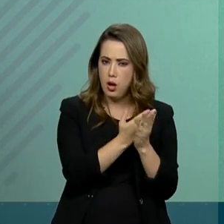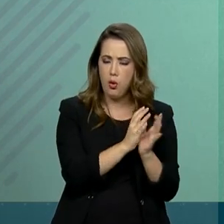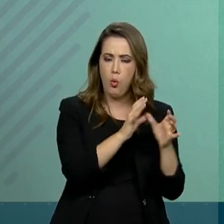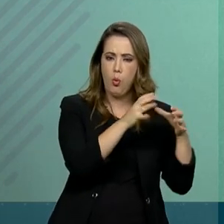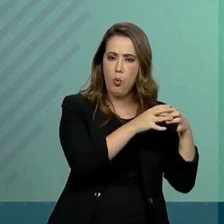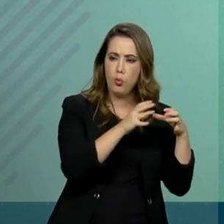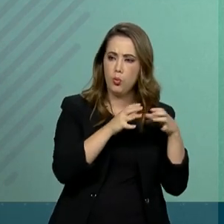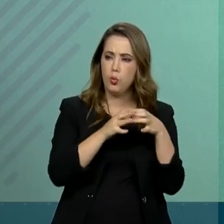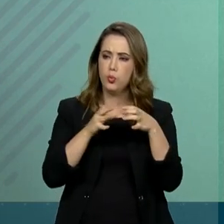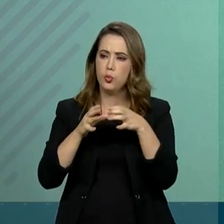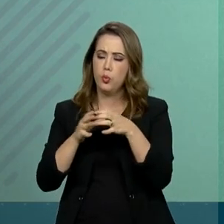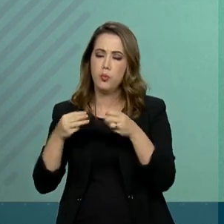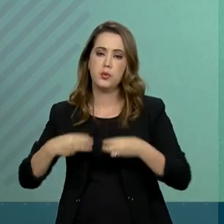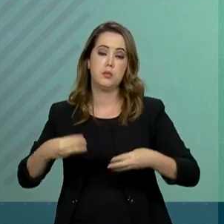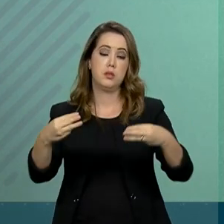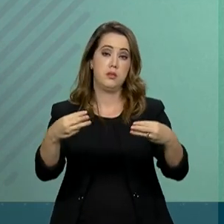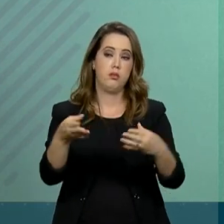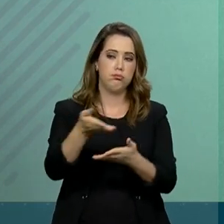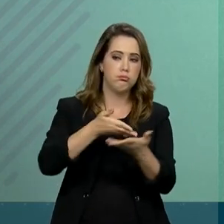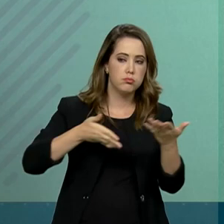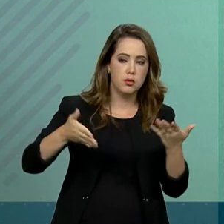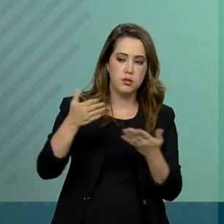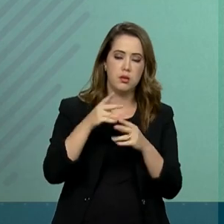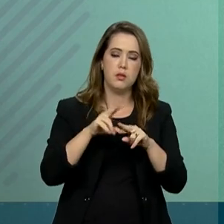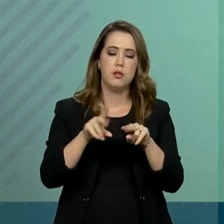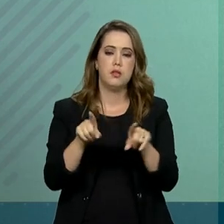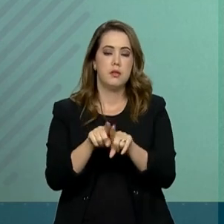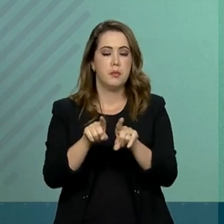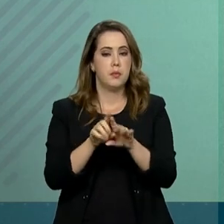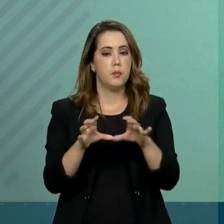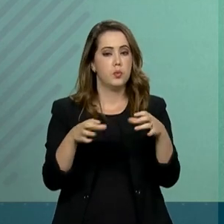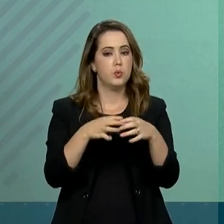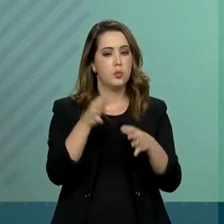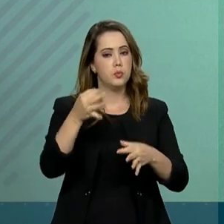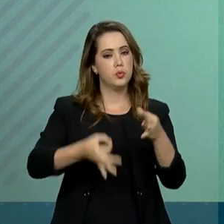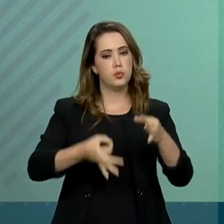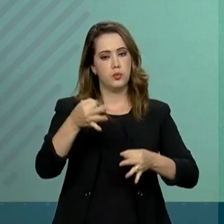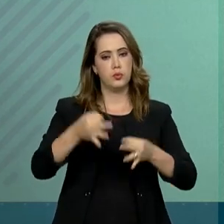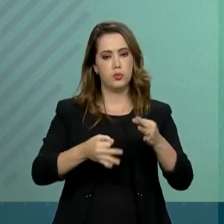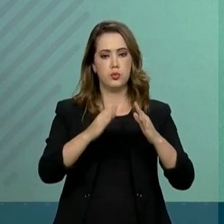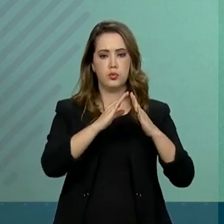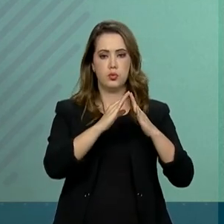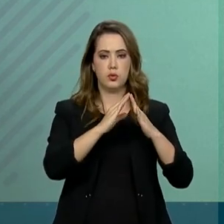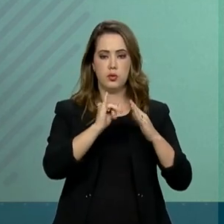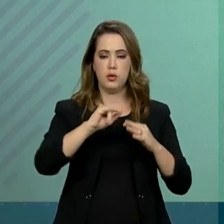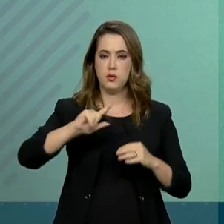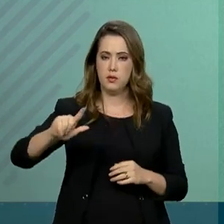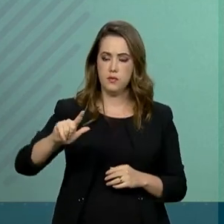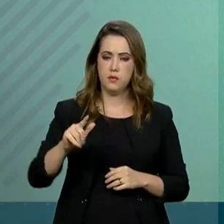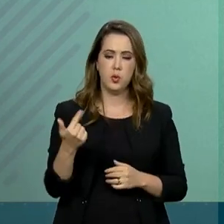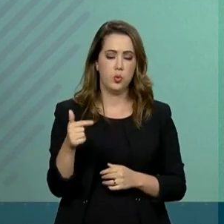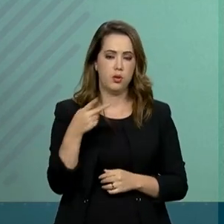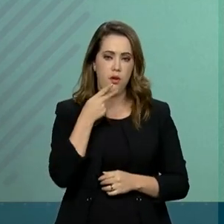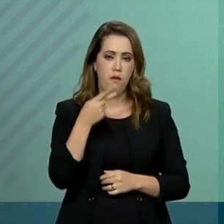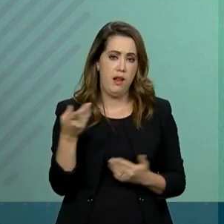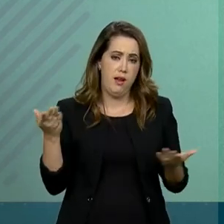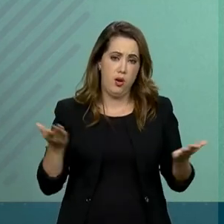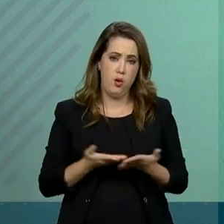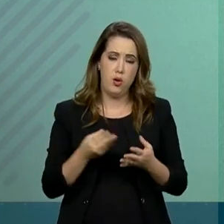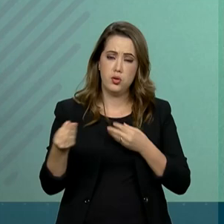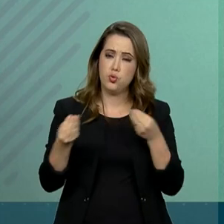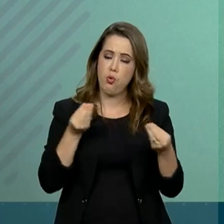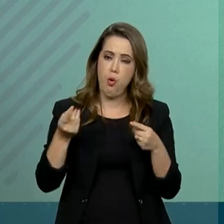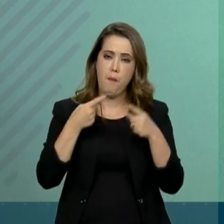dos ministérios envolvidos e pela área jurídica que é da casa civil eu não tenho uma posição sobre o que está sendo